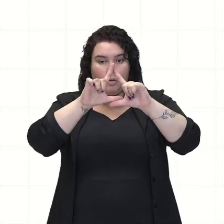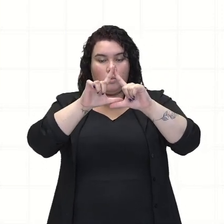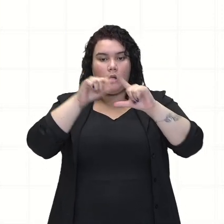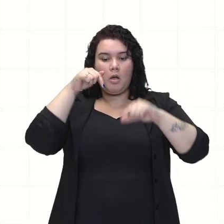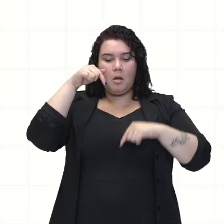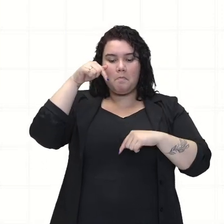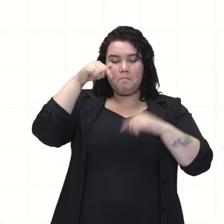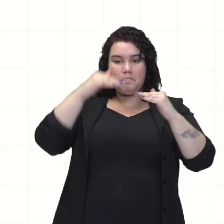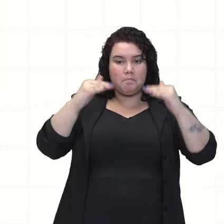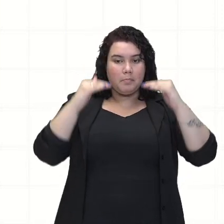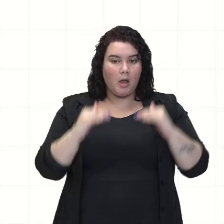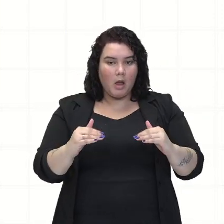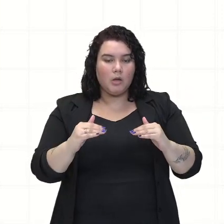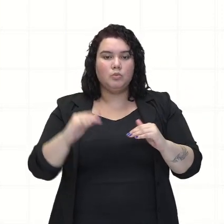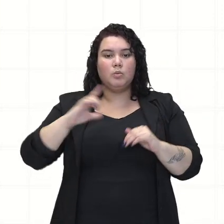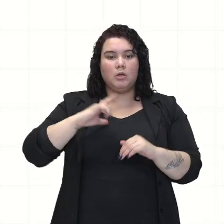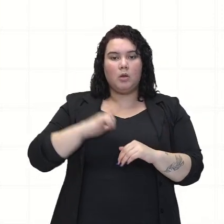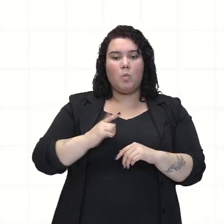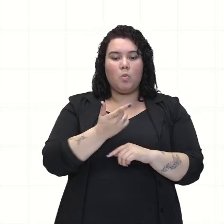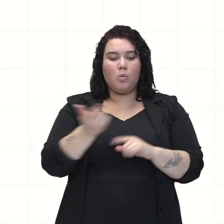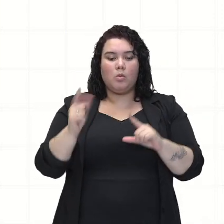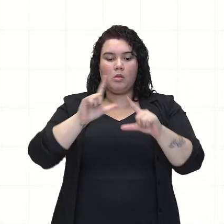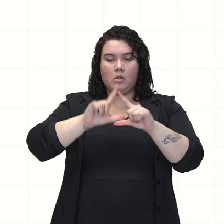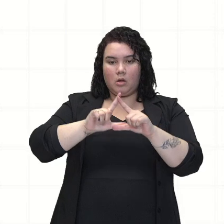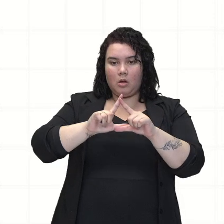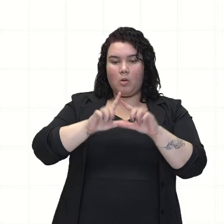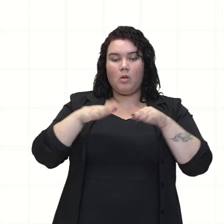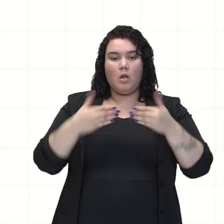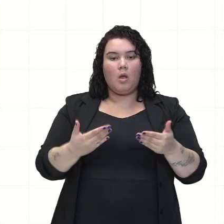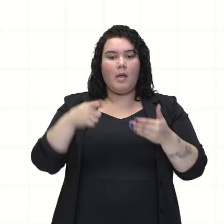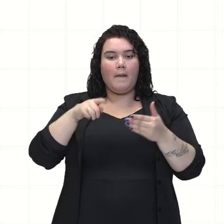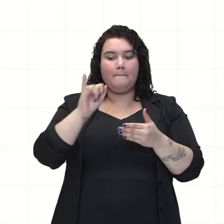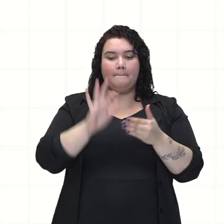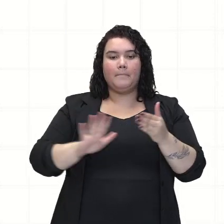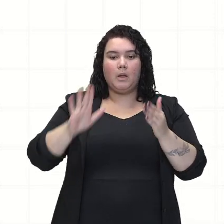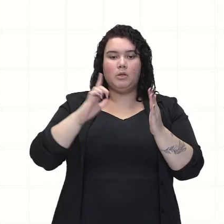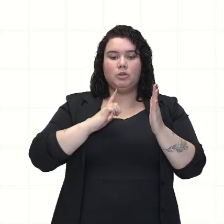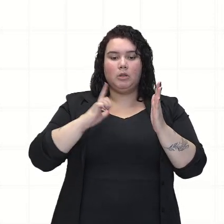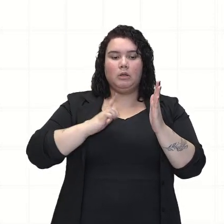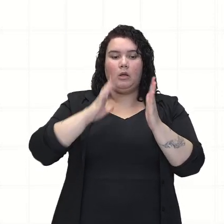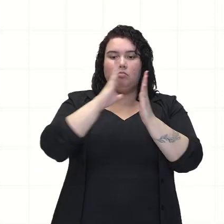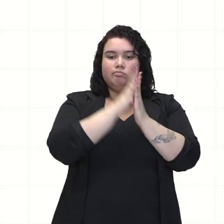que para a reflexão, os pontos receberam ali o B', né?